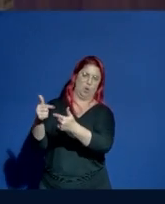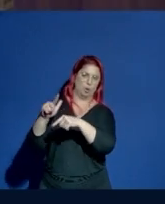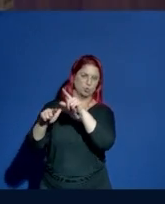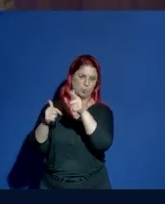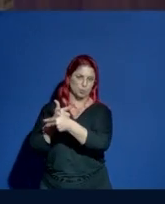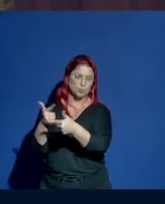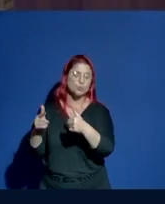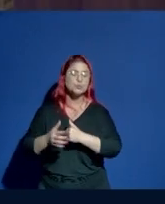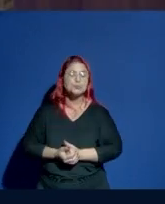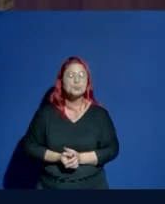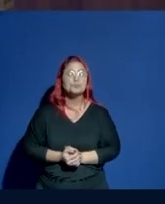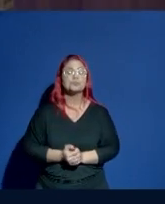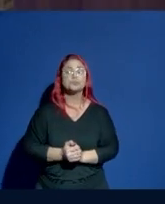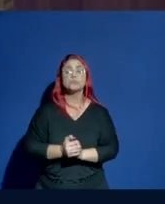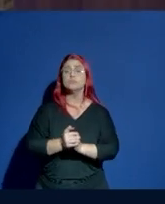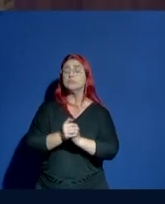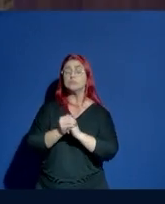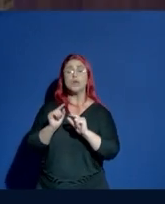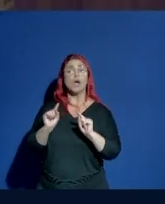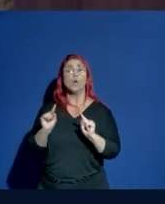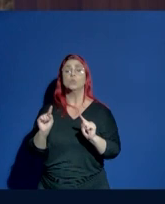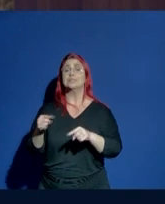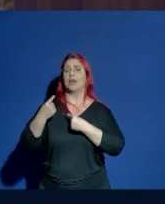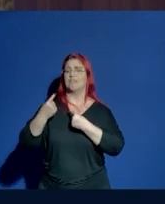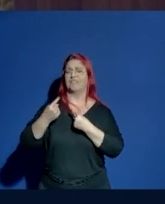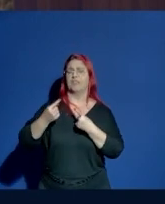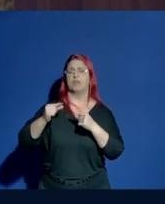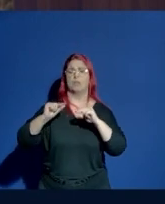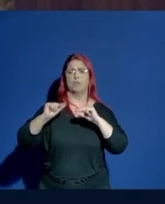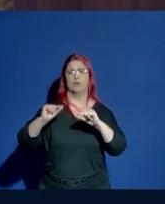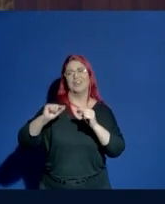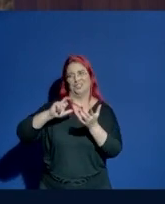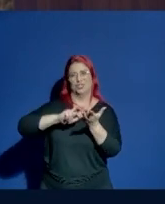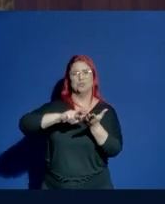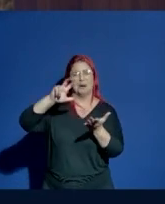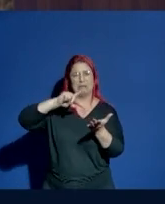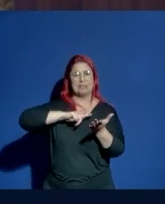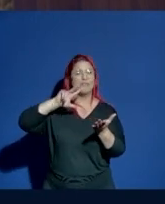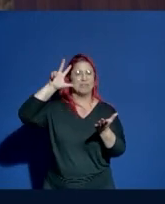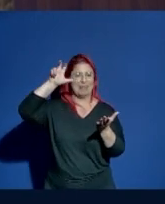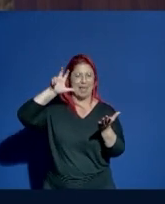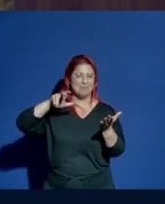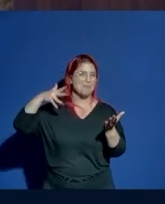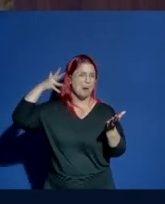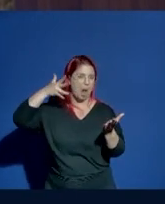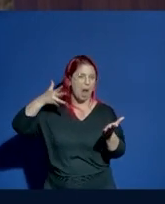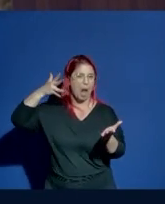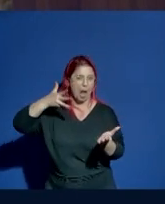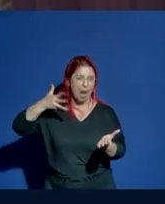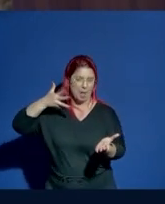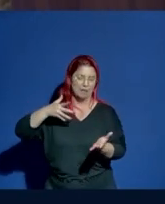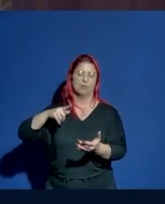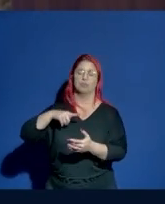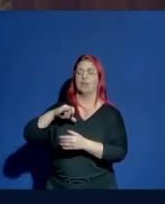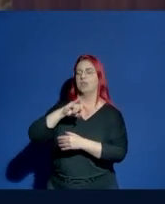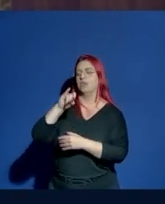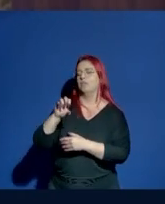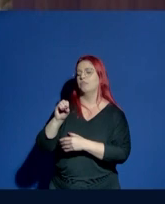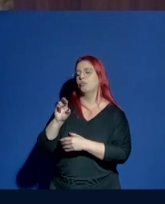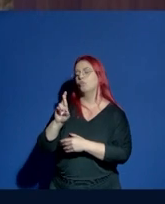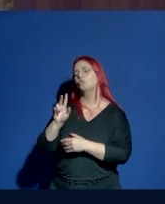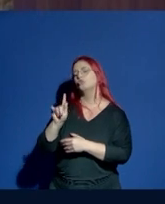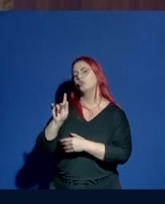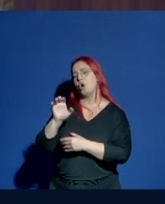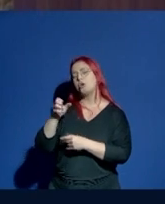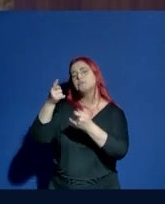gente tem um grande desafio nosso, acho que a gente passou aqui pela manhã por diversos temas, né? E o Jorge trouxe aqui uma reflexão super